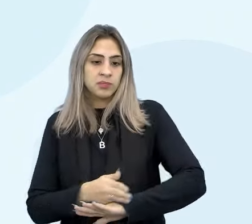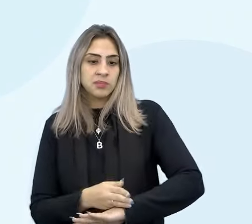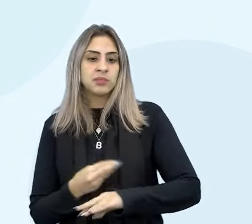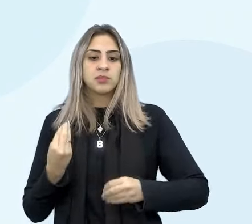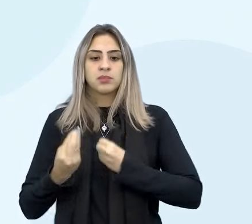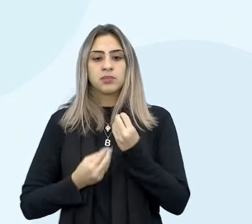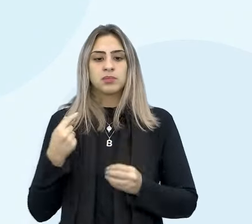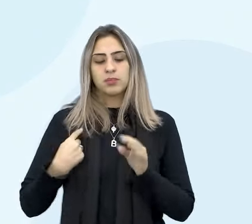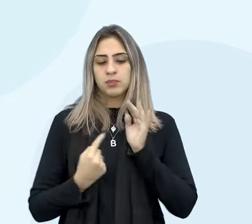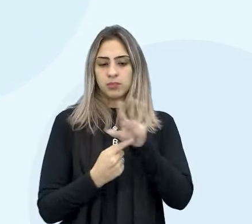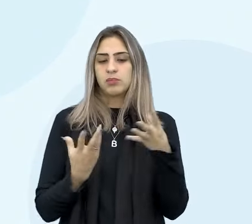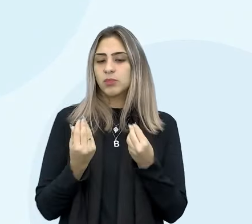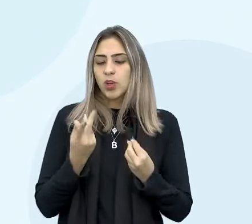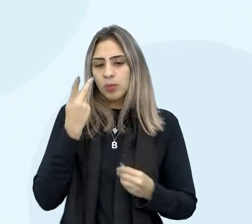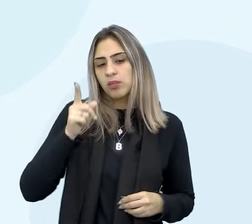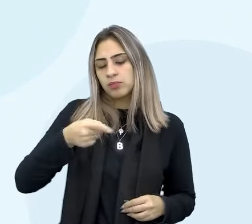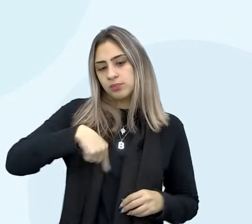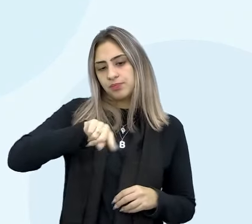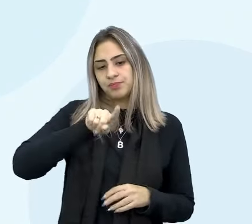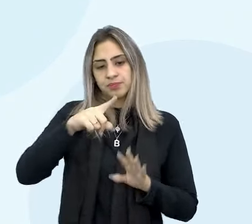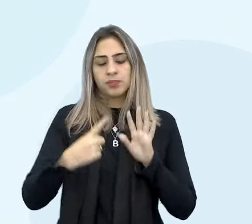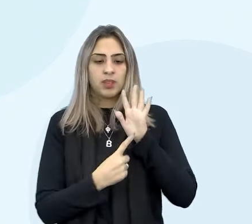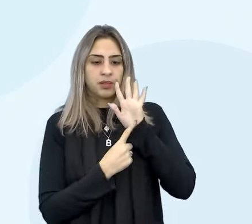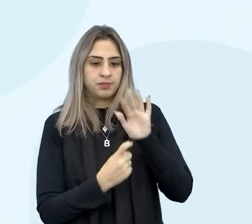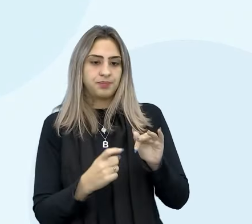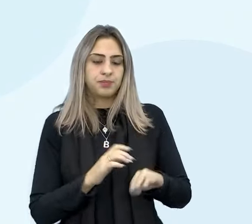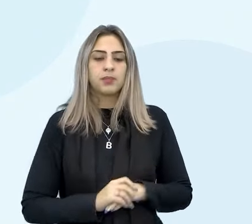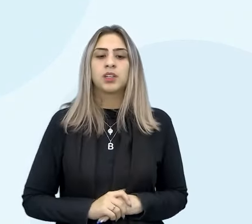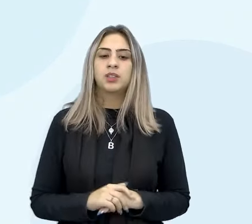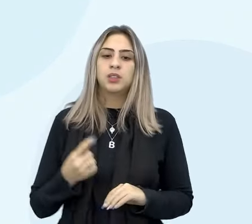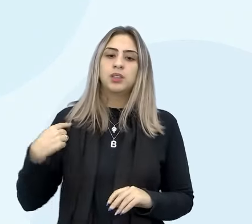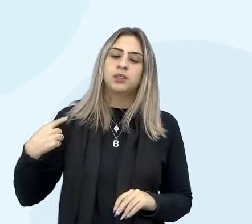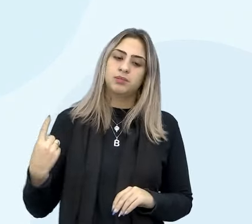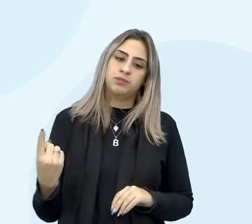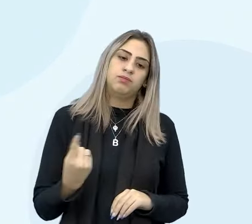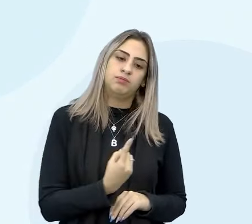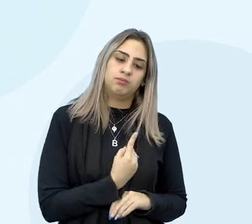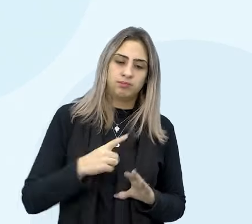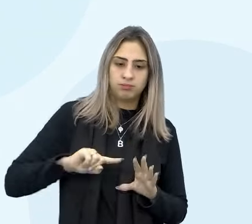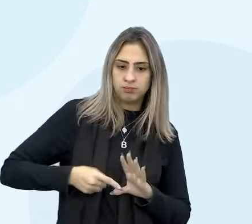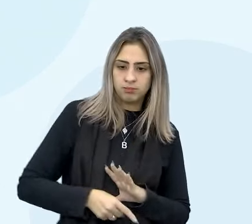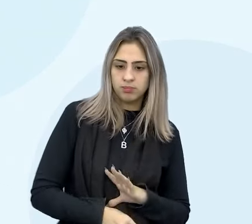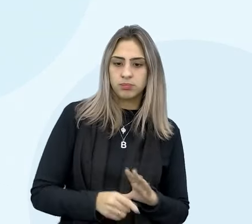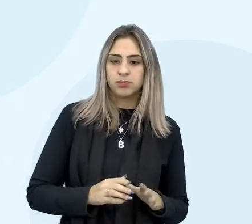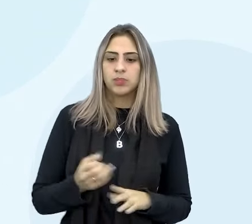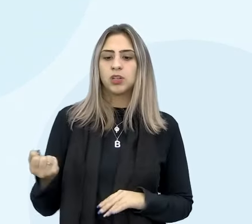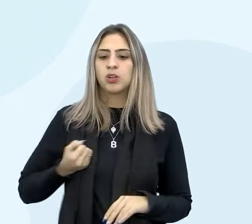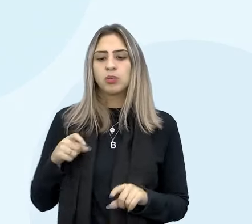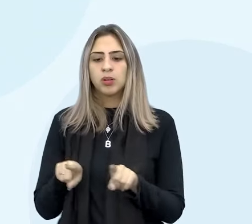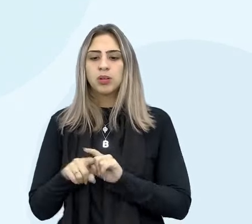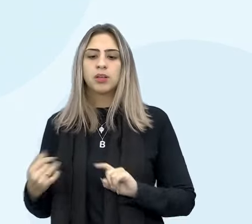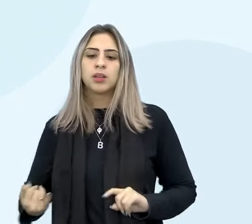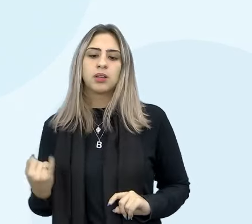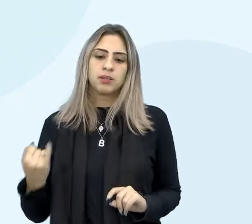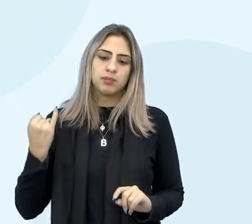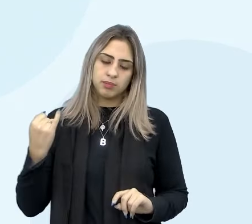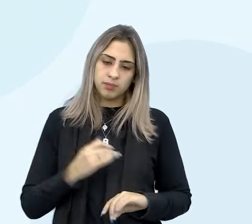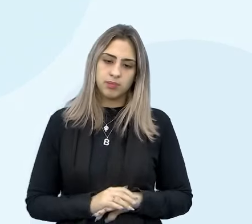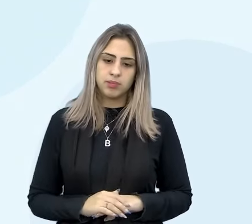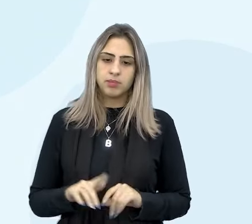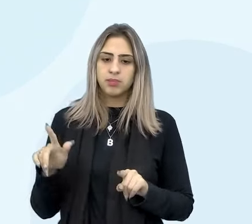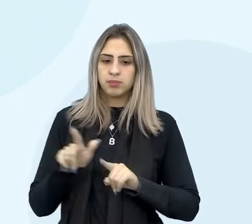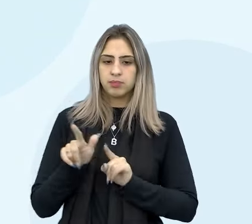eu mostrei várias vezes para vocês. Aí vocês clicam, no caso do nosso aprofundamento, números também importam, que é a